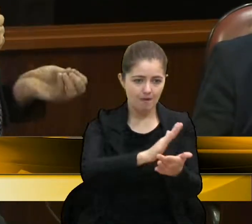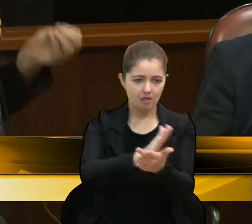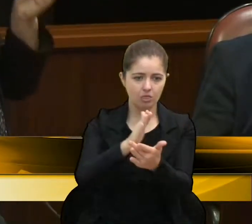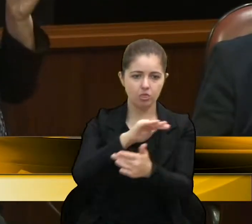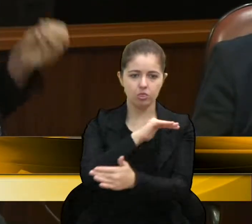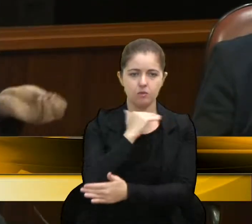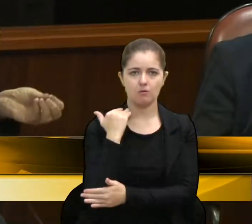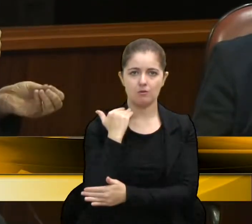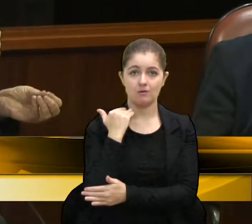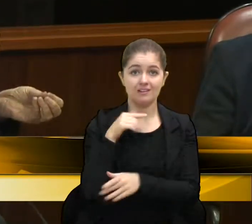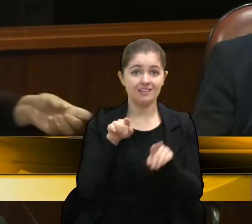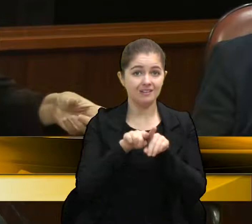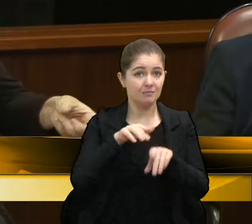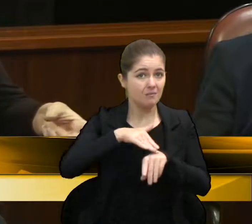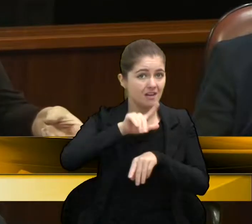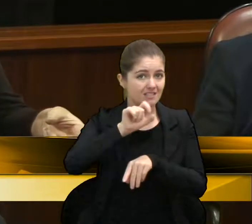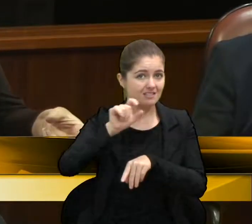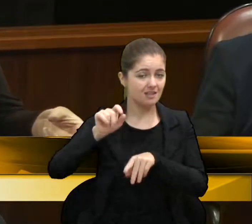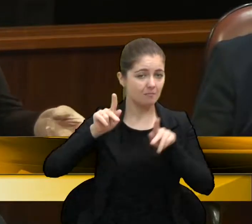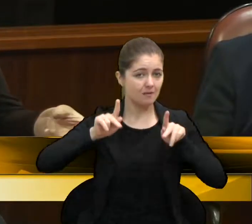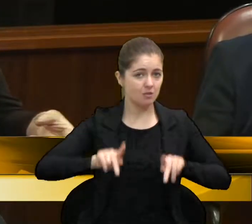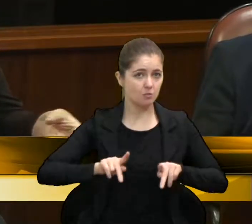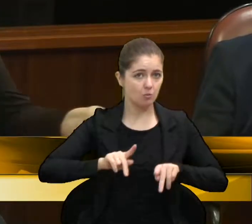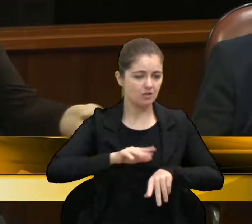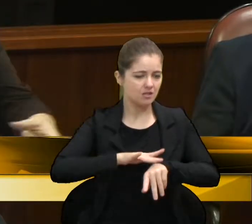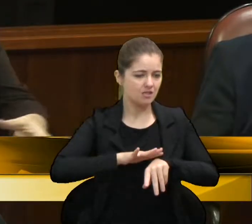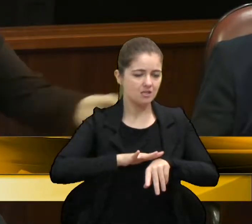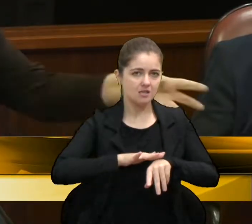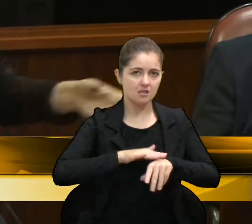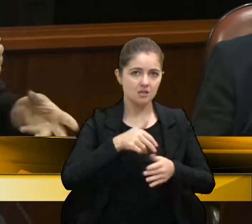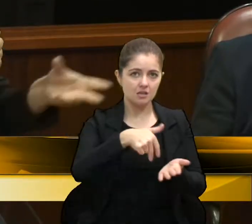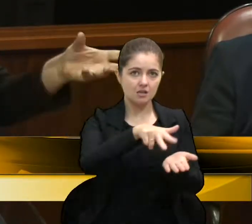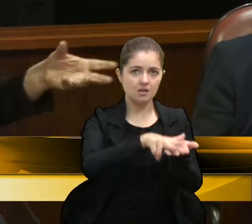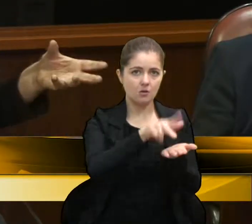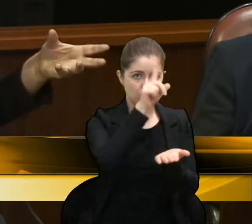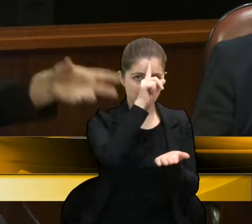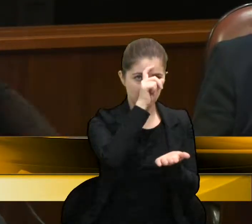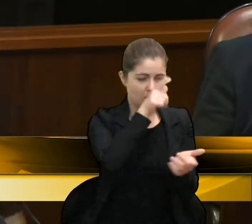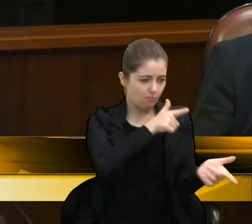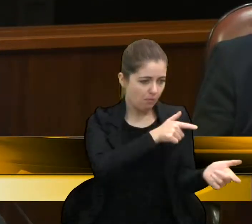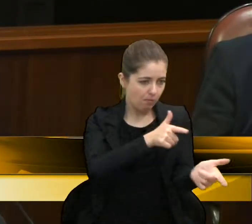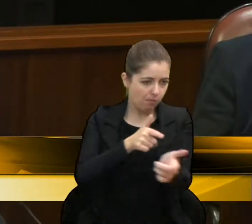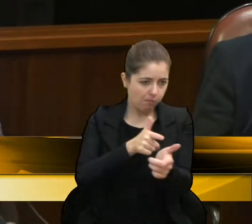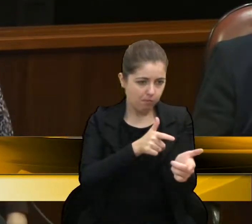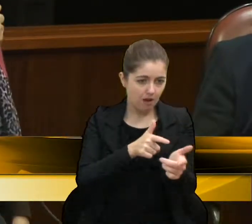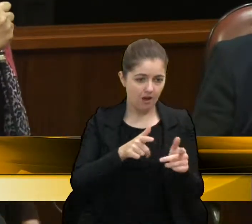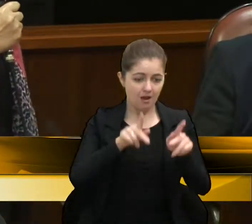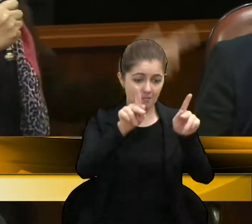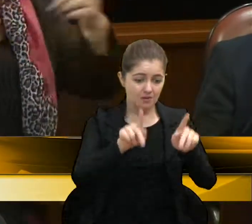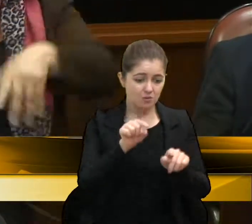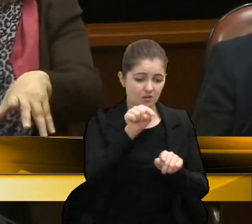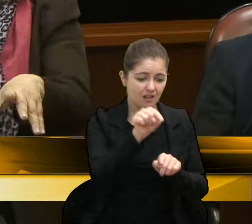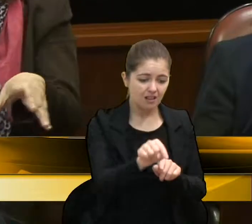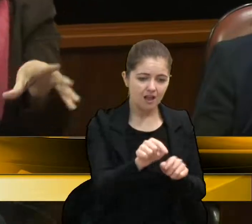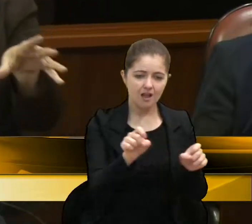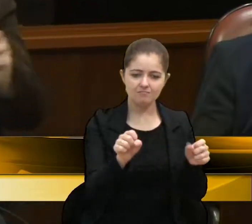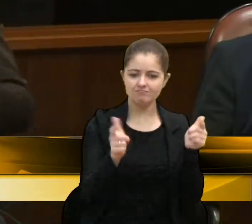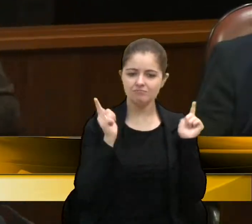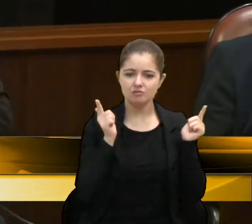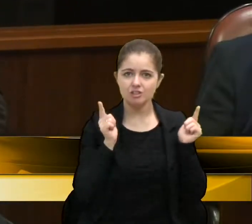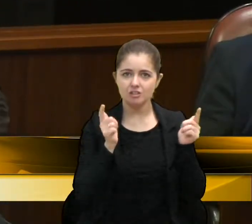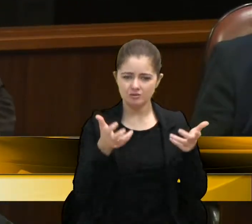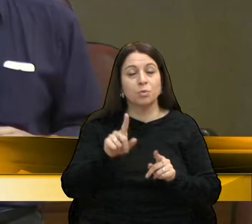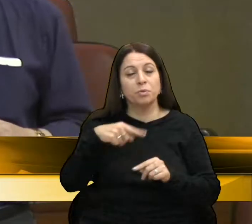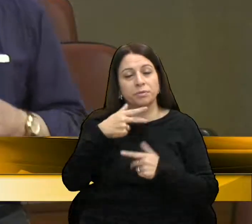100 pessoas, atirando lá de cima no público que assistiu um show musical. Querem transformar o Brasil,